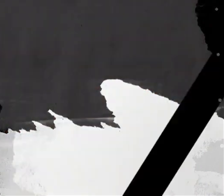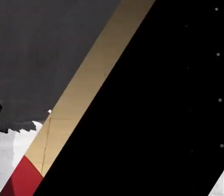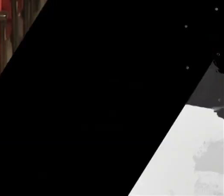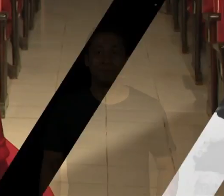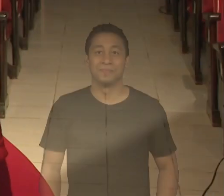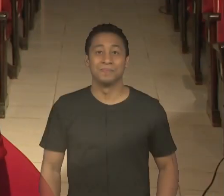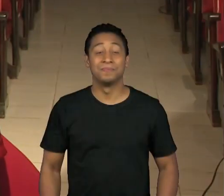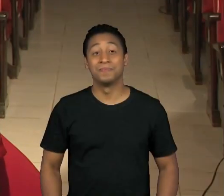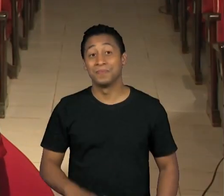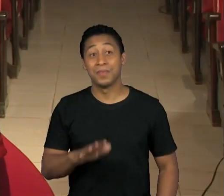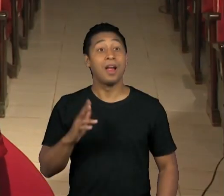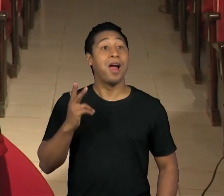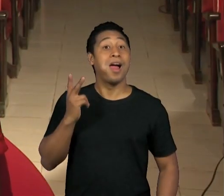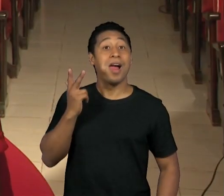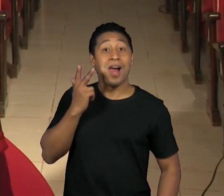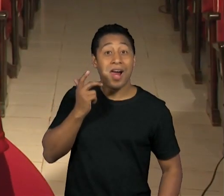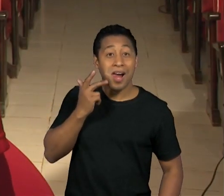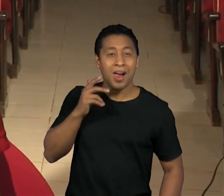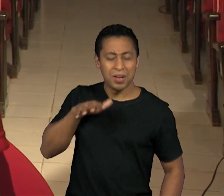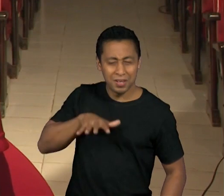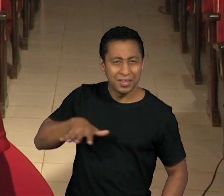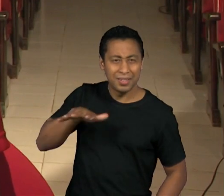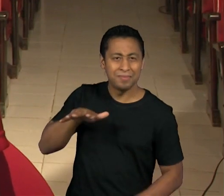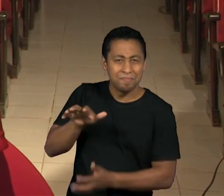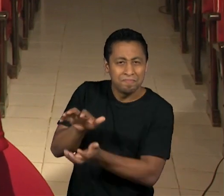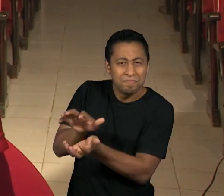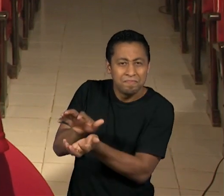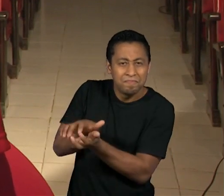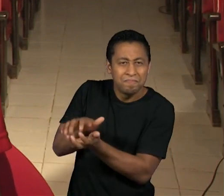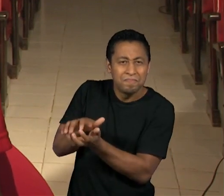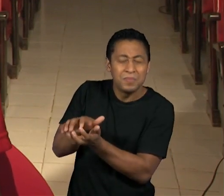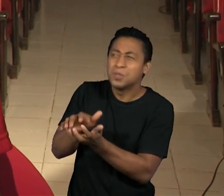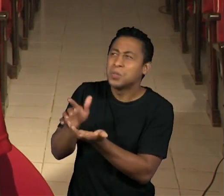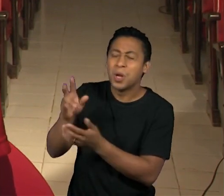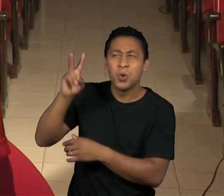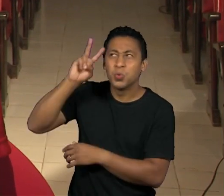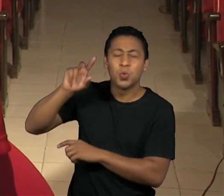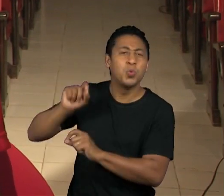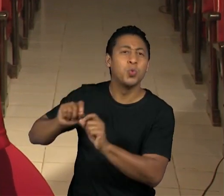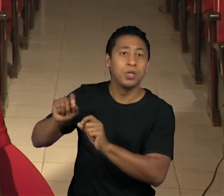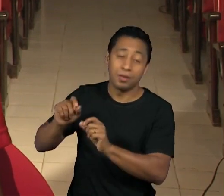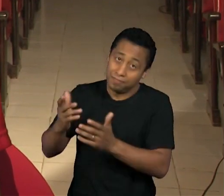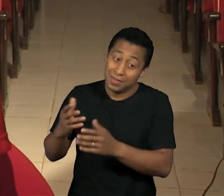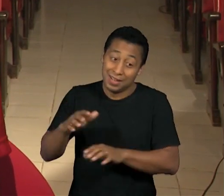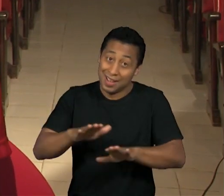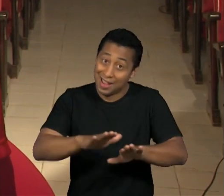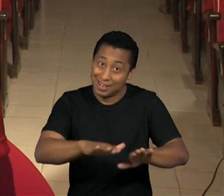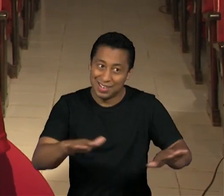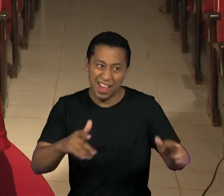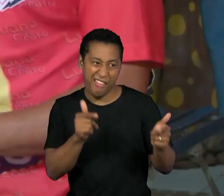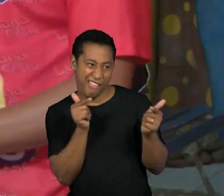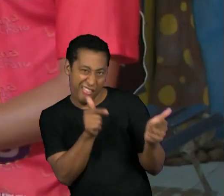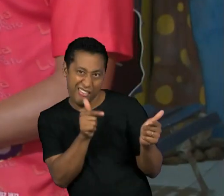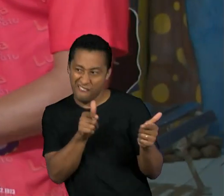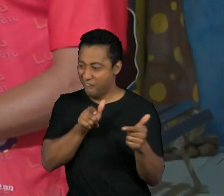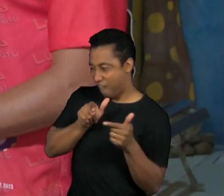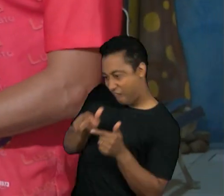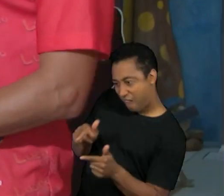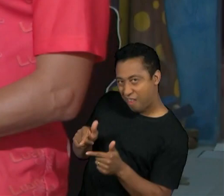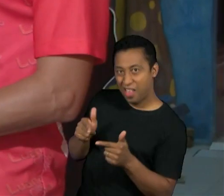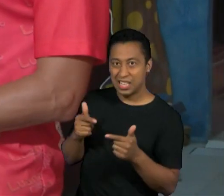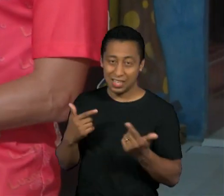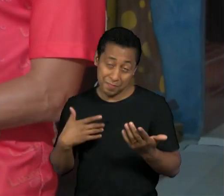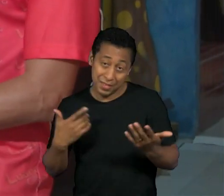O que faz do Ceará a terra do humor? O Ceará ele já tem esse histórico, da molecagem cearense, da gaiatice cearense. E temos